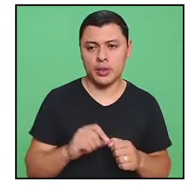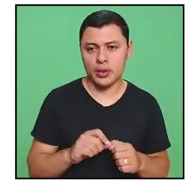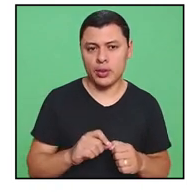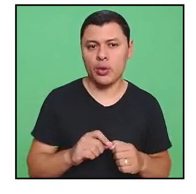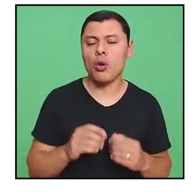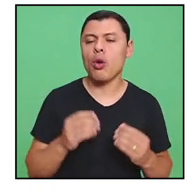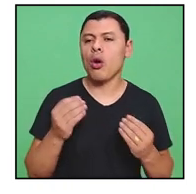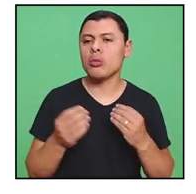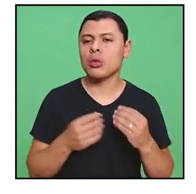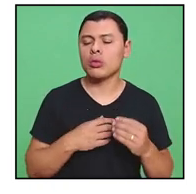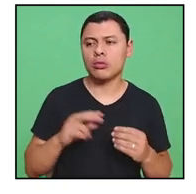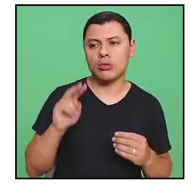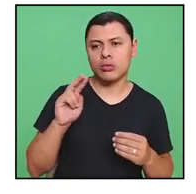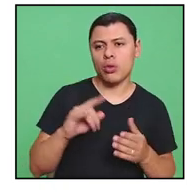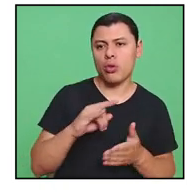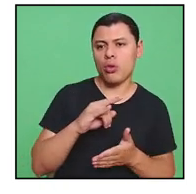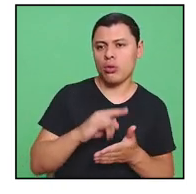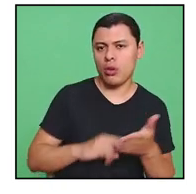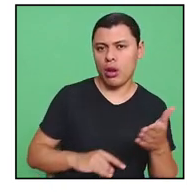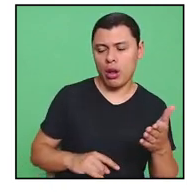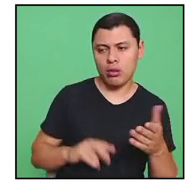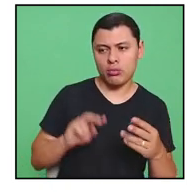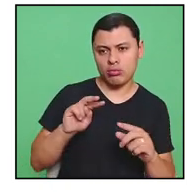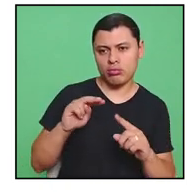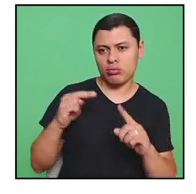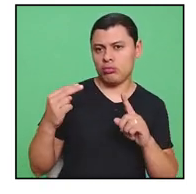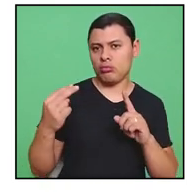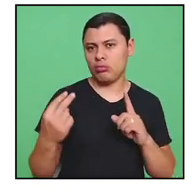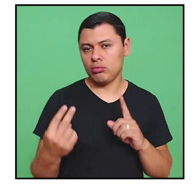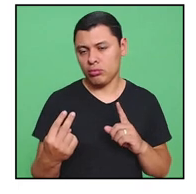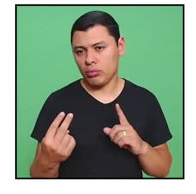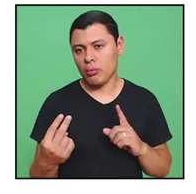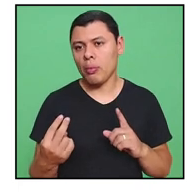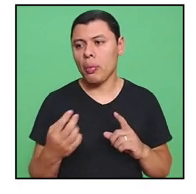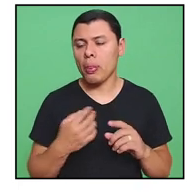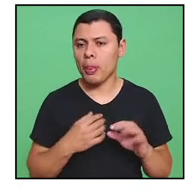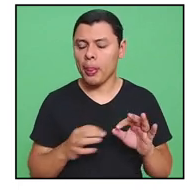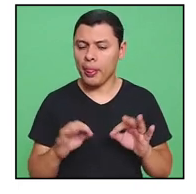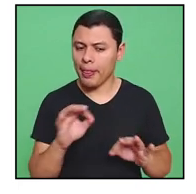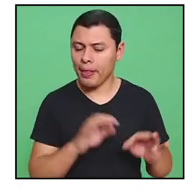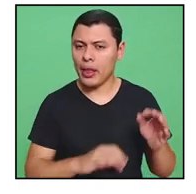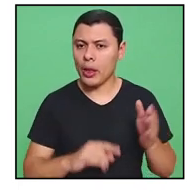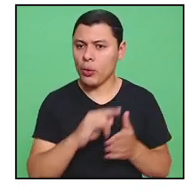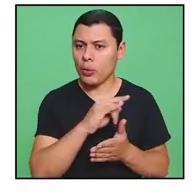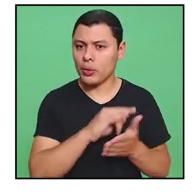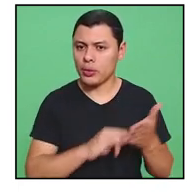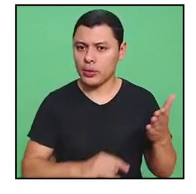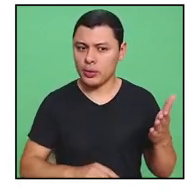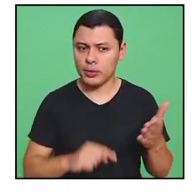olhar para o contrato de um outro modo? Como que é possível você reorganizar o contrato para que ele